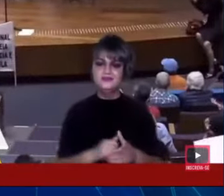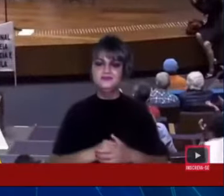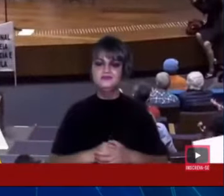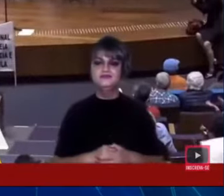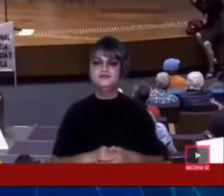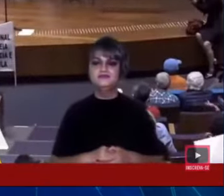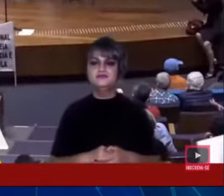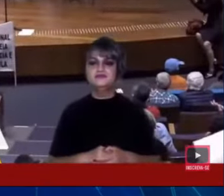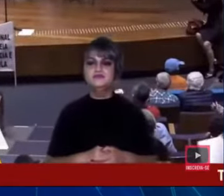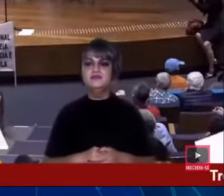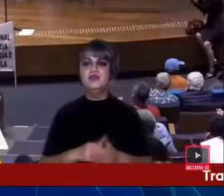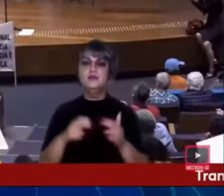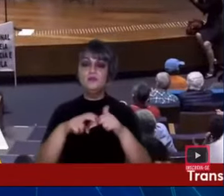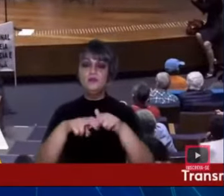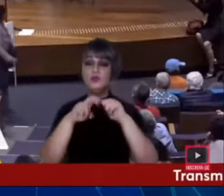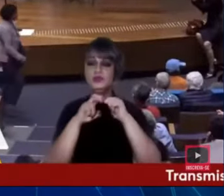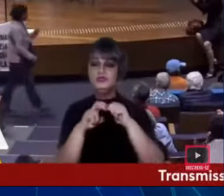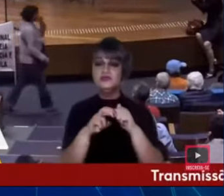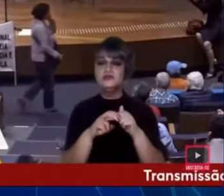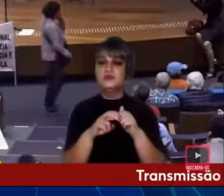E